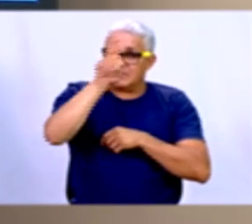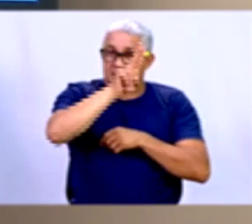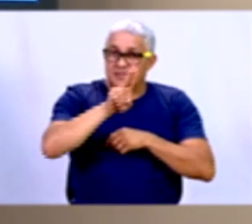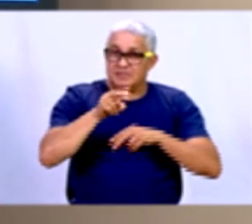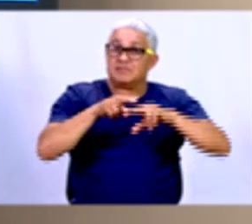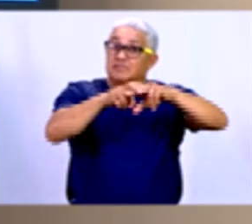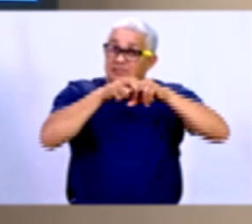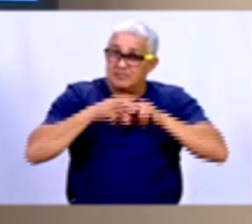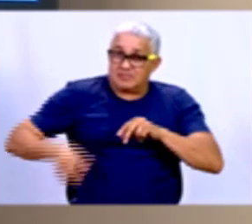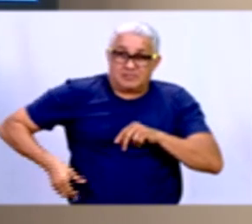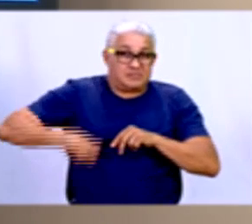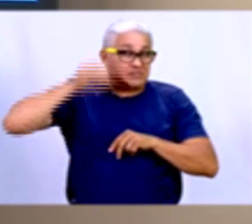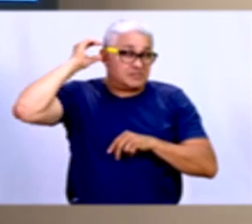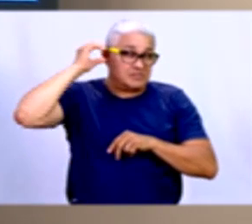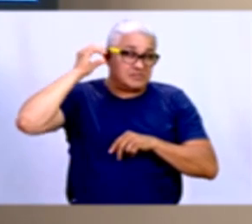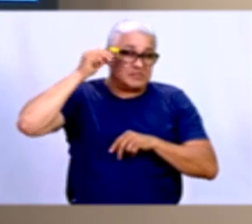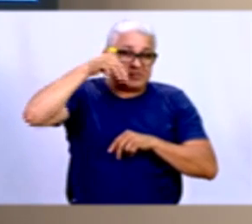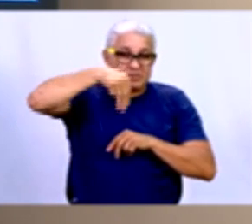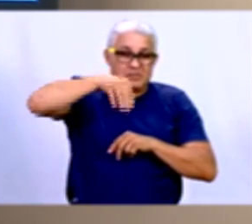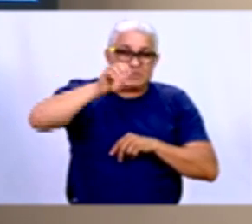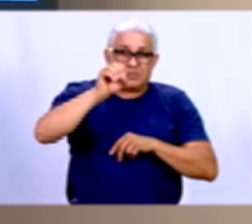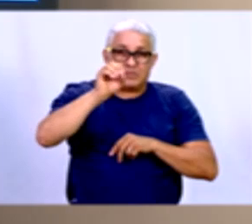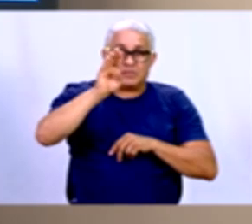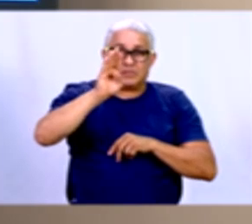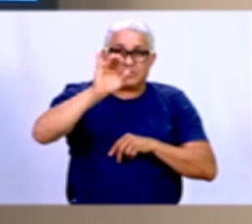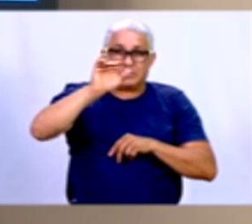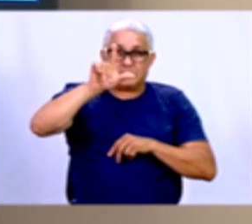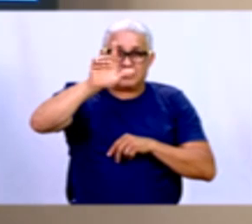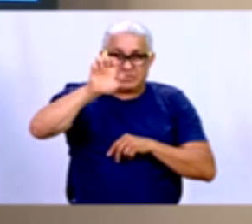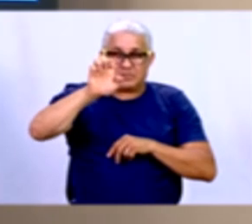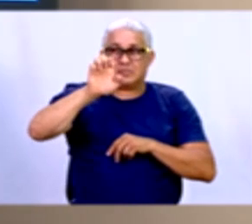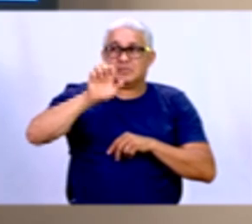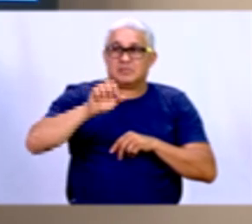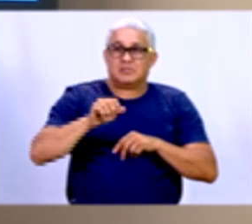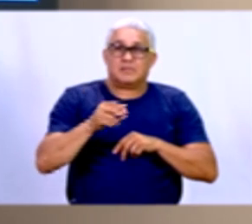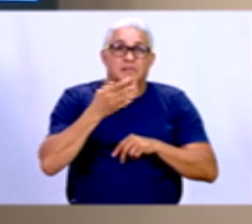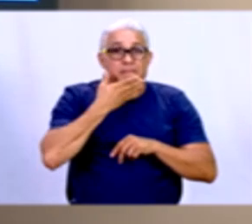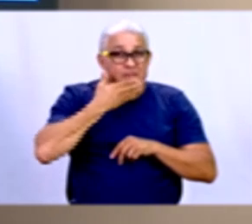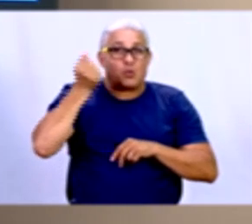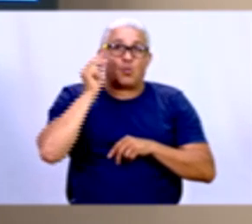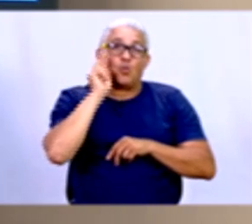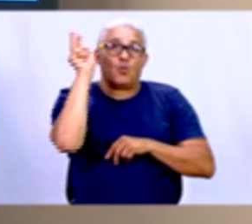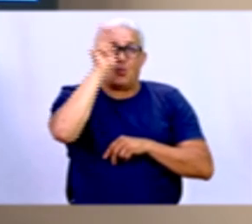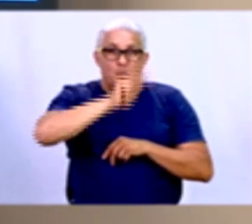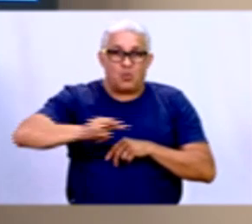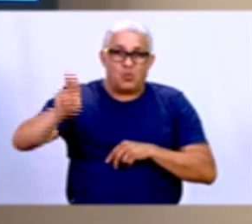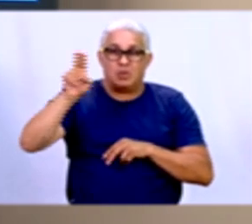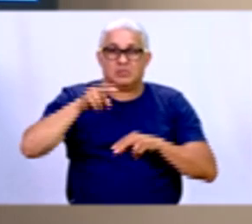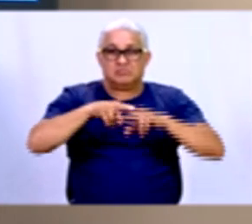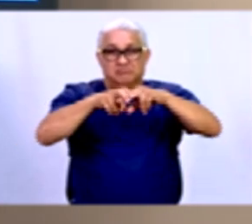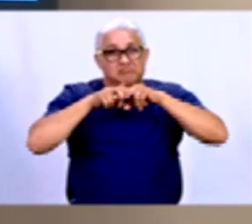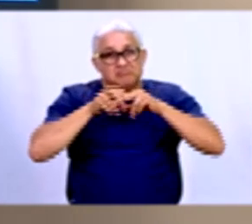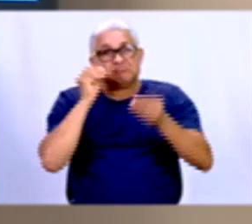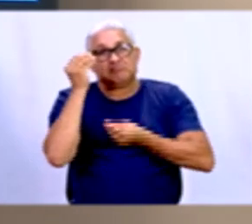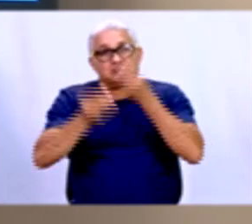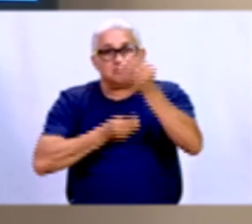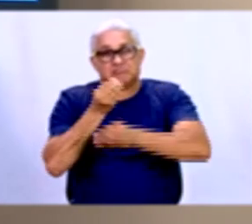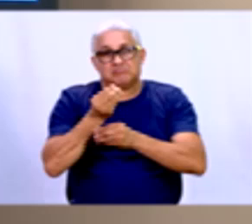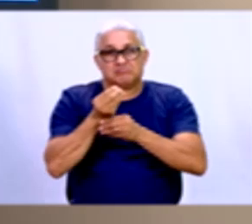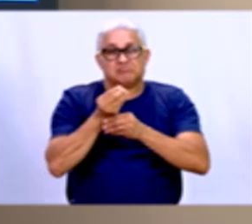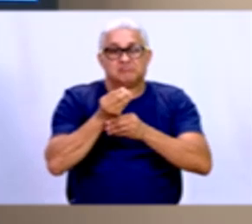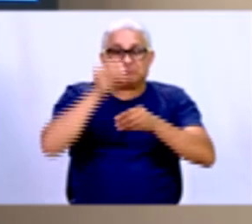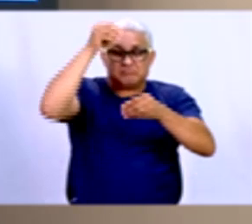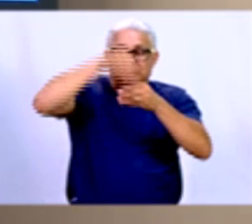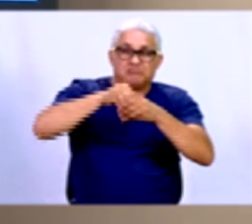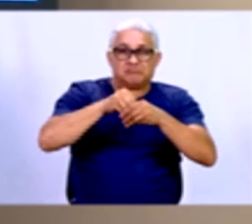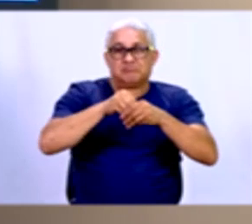através de um smartphone e que a melhor visibilidade é através do ambiente mobile. E aí cria